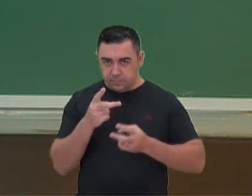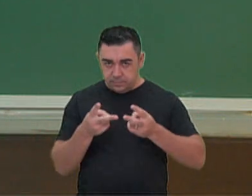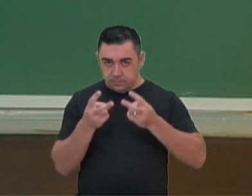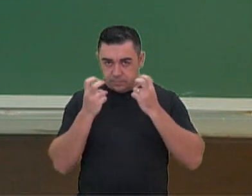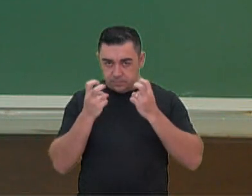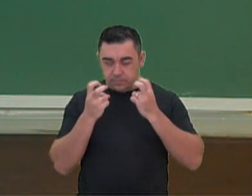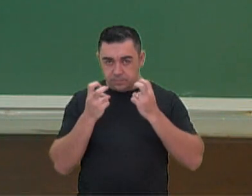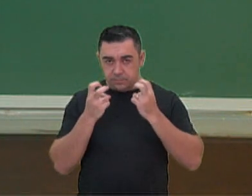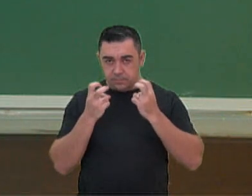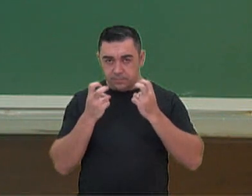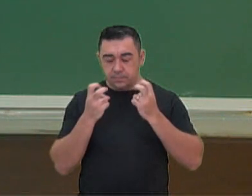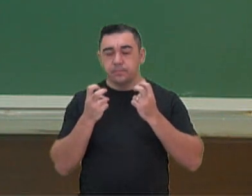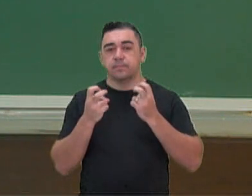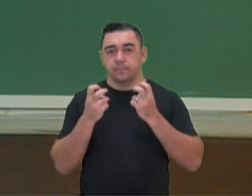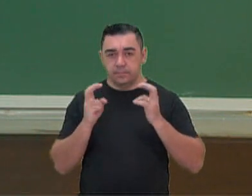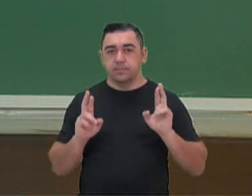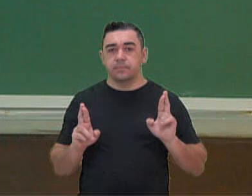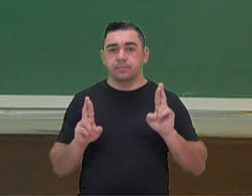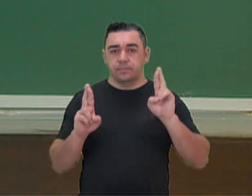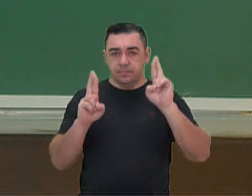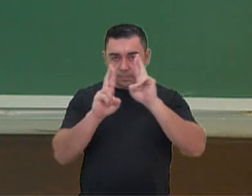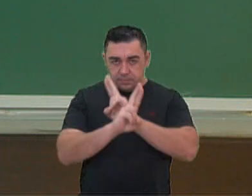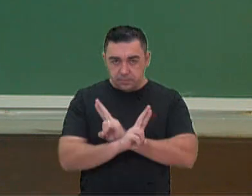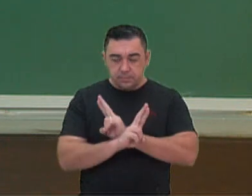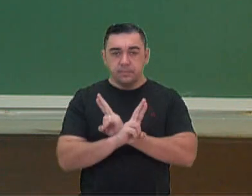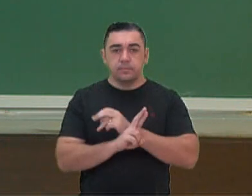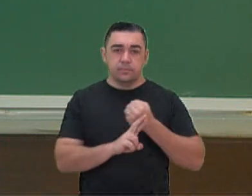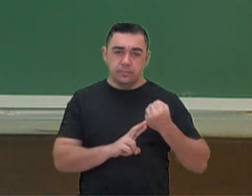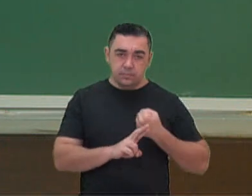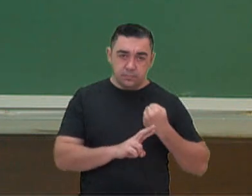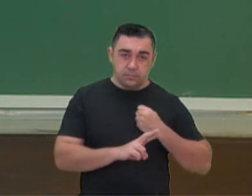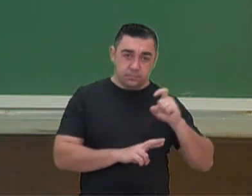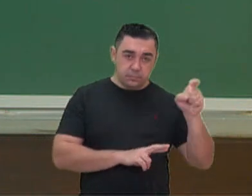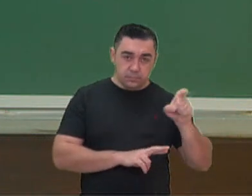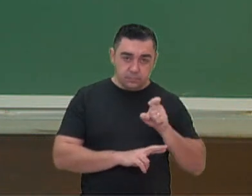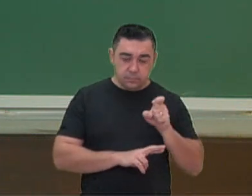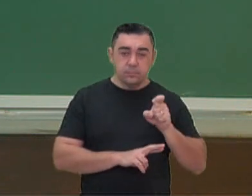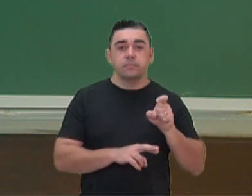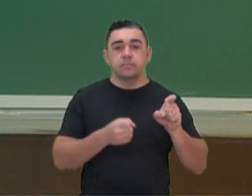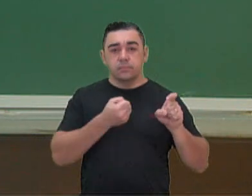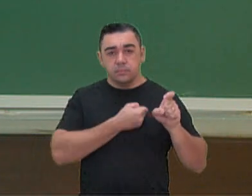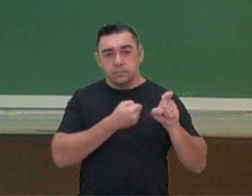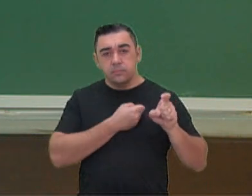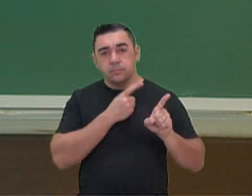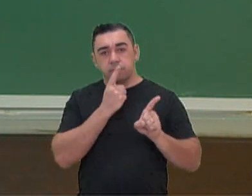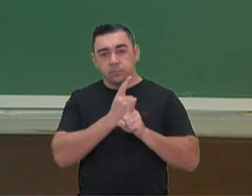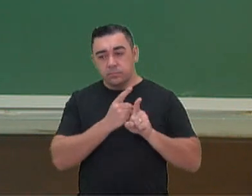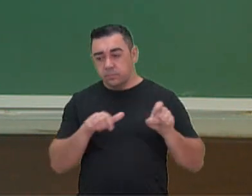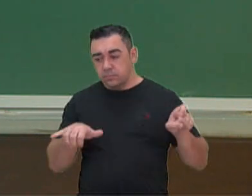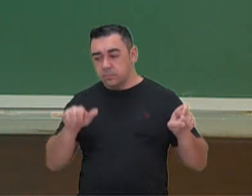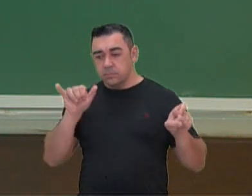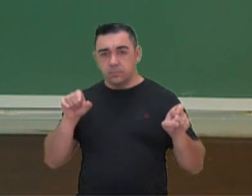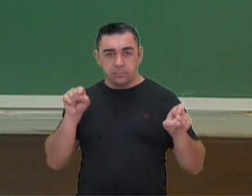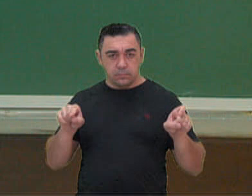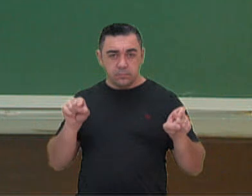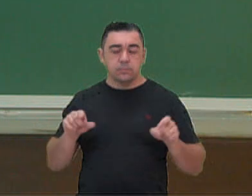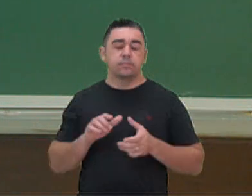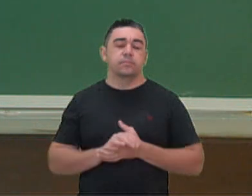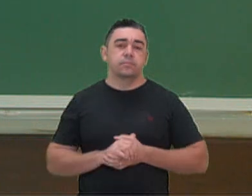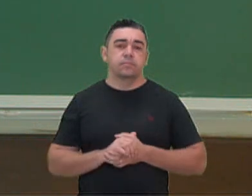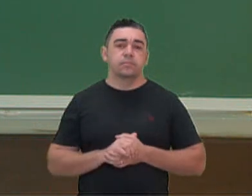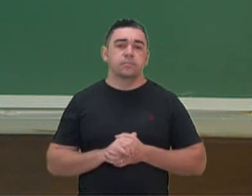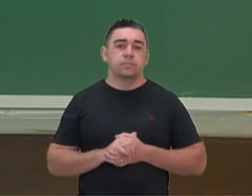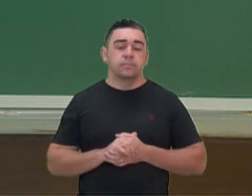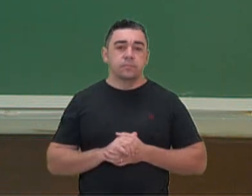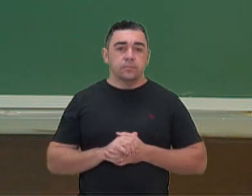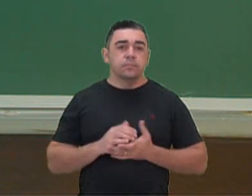Observou a relação entre os valores de x que você escolheu e os valores de y que você encontrou? Então, para